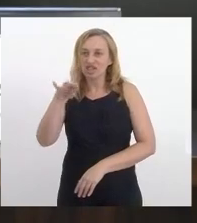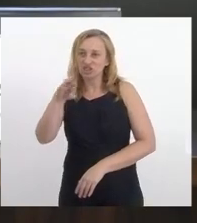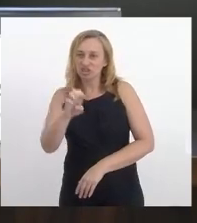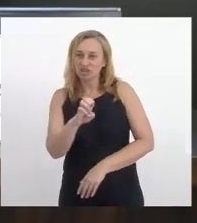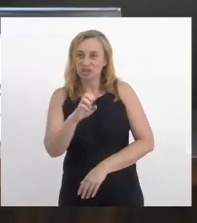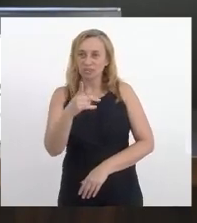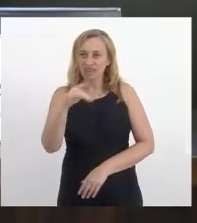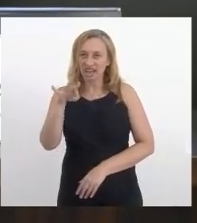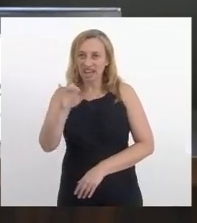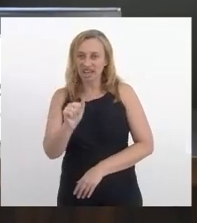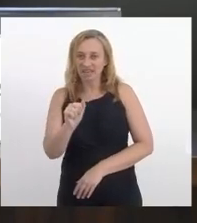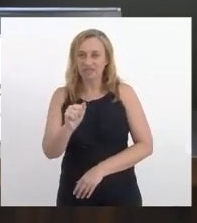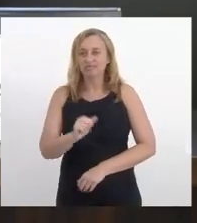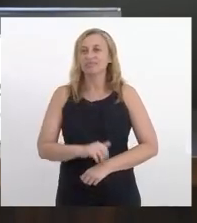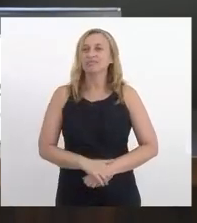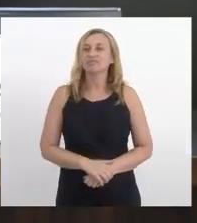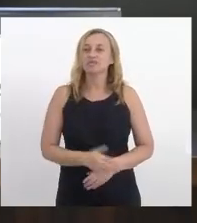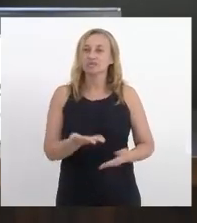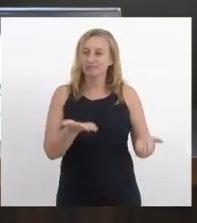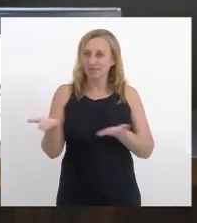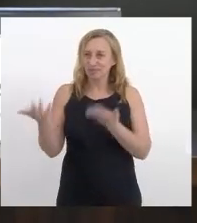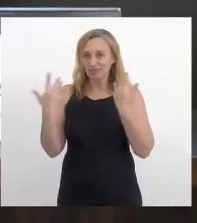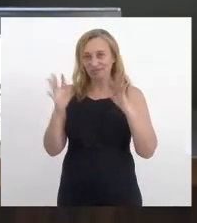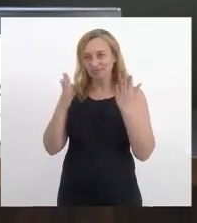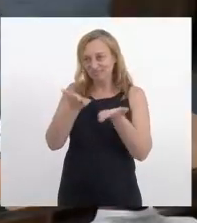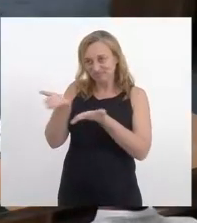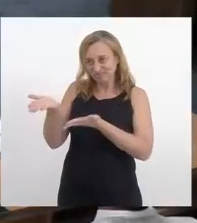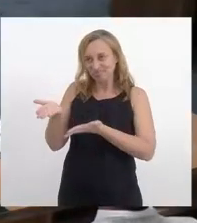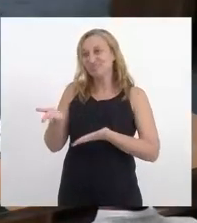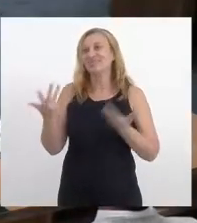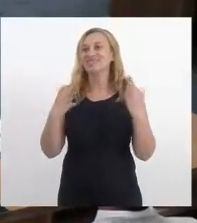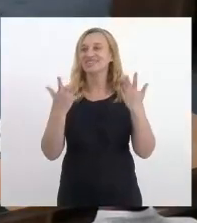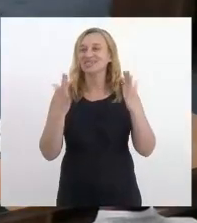Silva. Por favor.